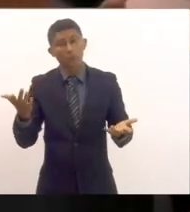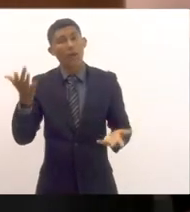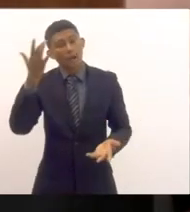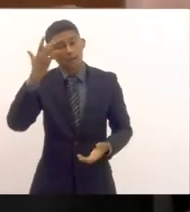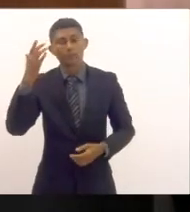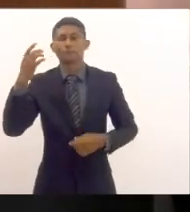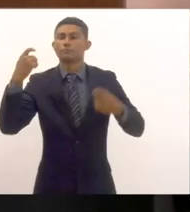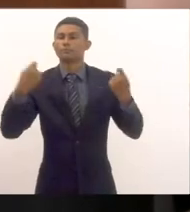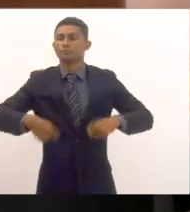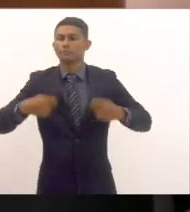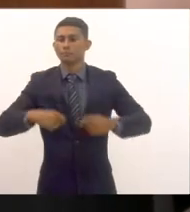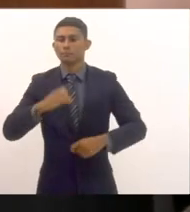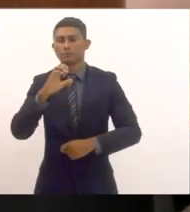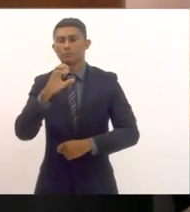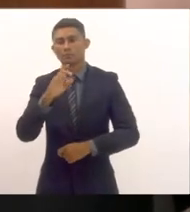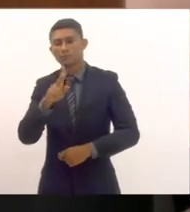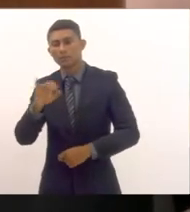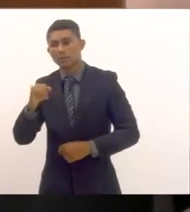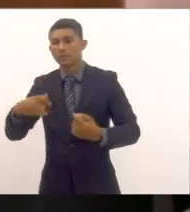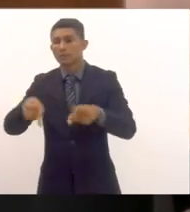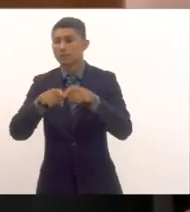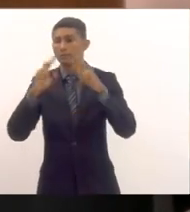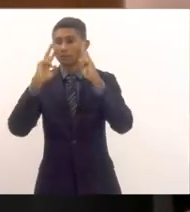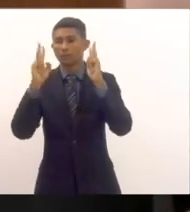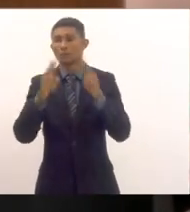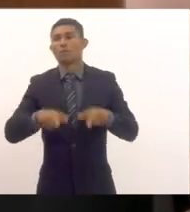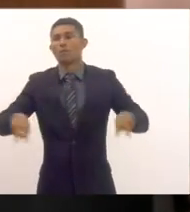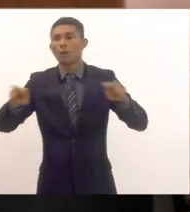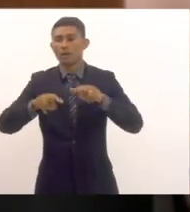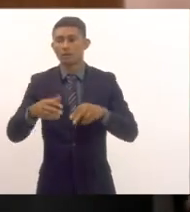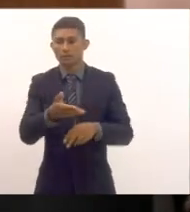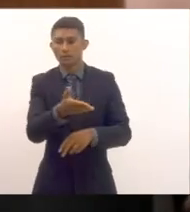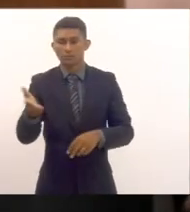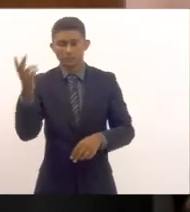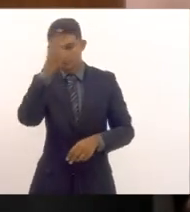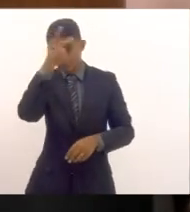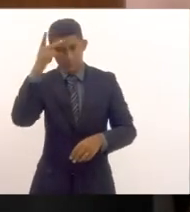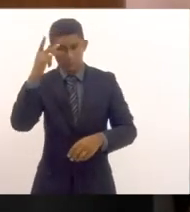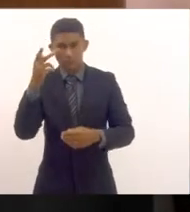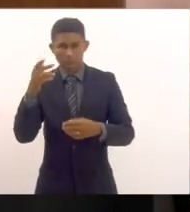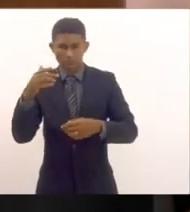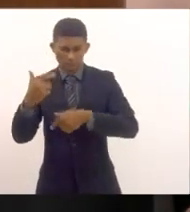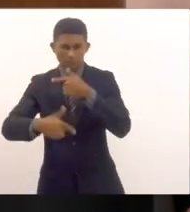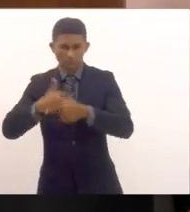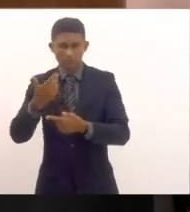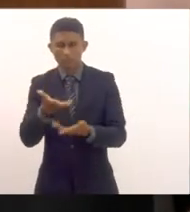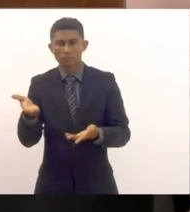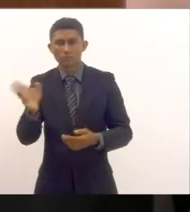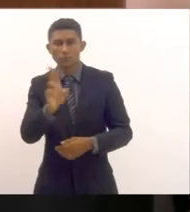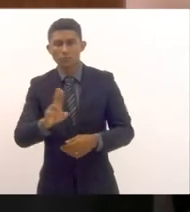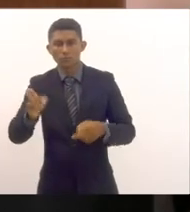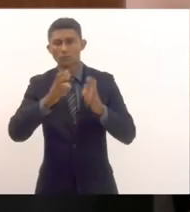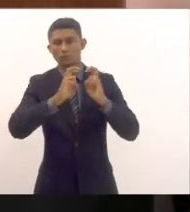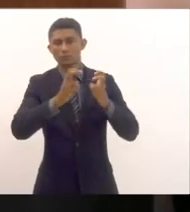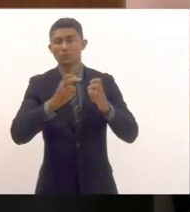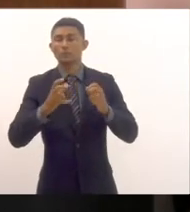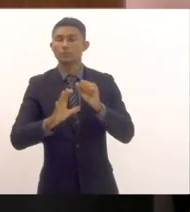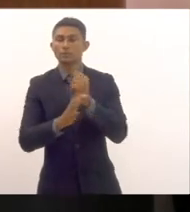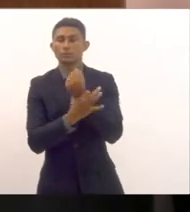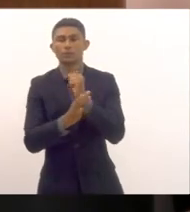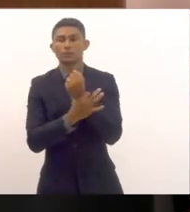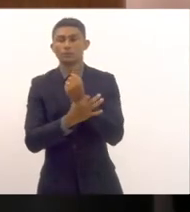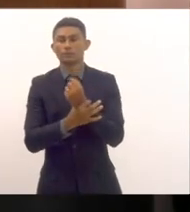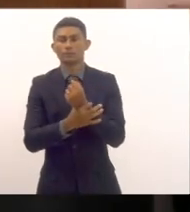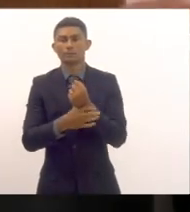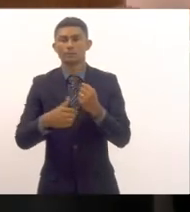uma vez mais do que ser uma CPI o olhar para a realidade de quem são os trabalhadores que pegam o transporte falar sobre segurança cidadã e